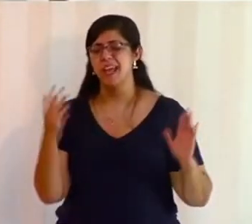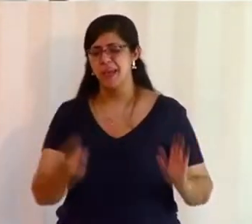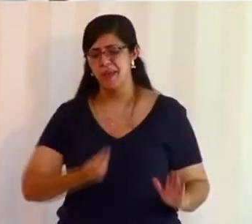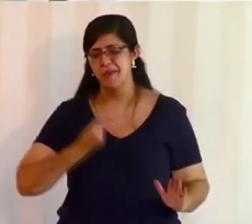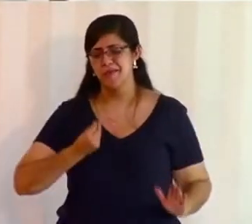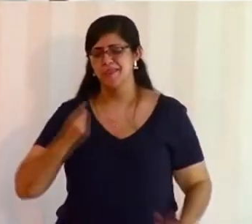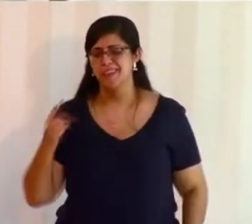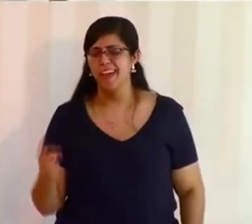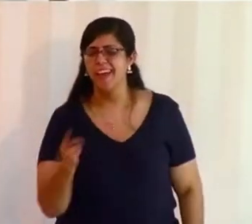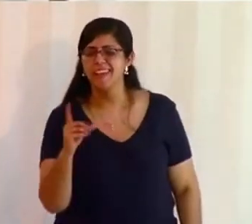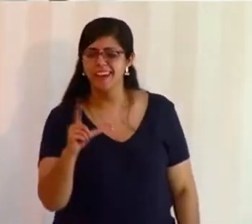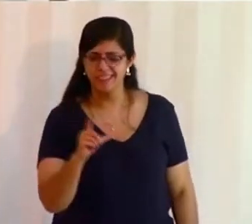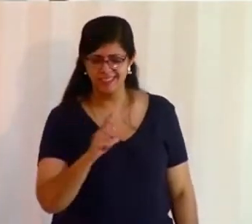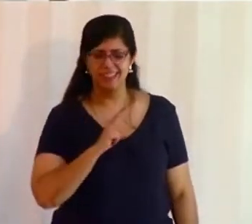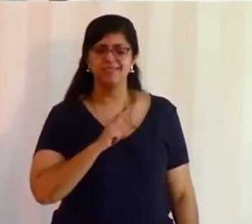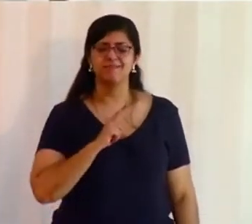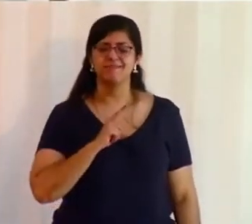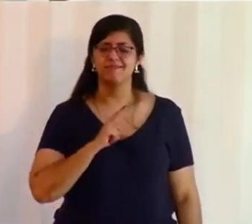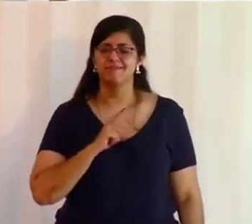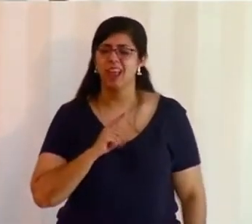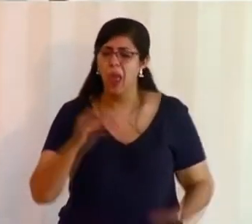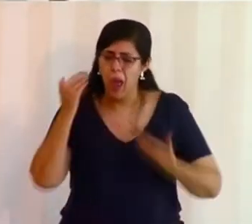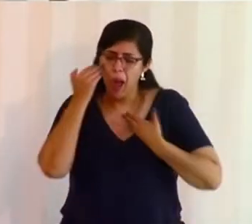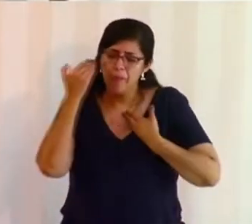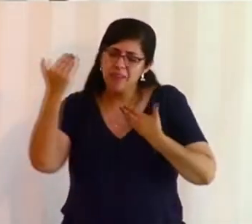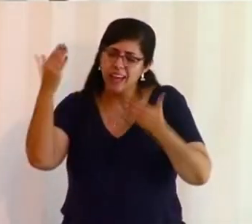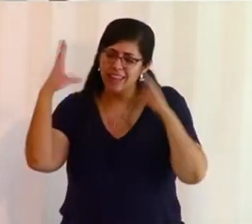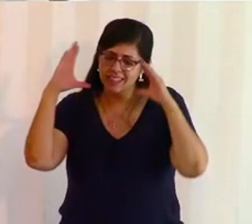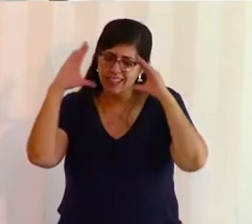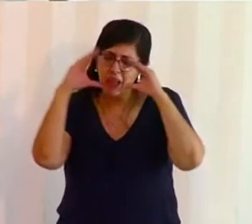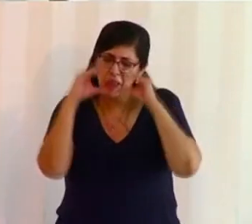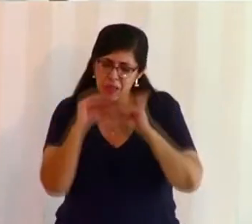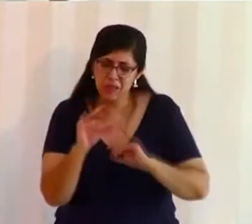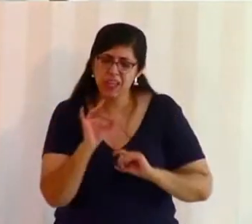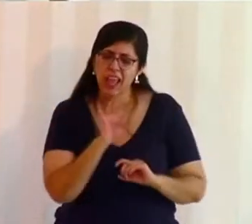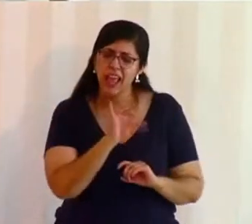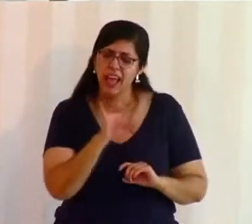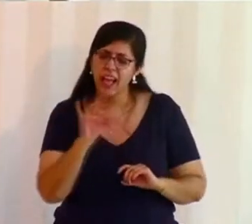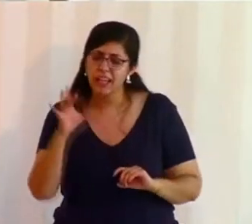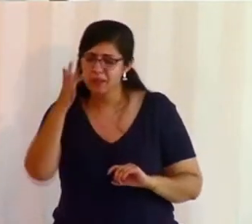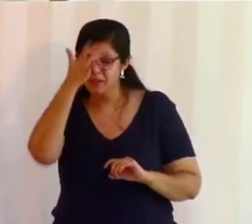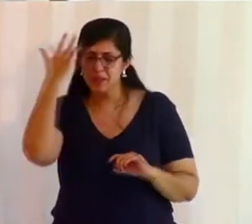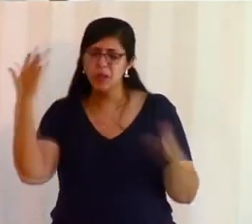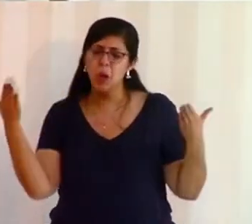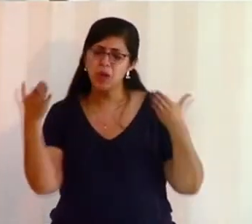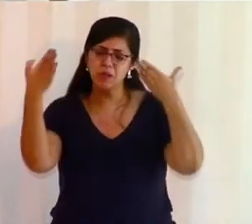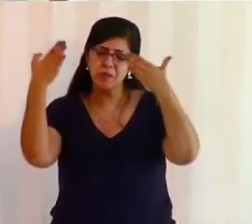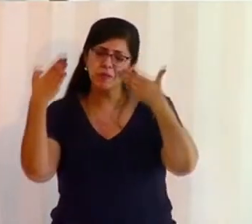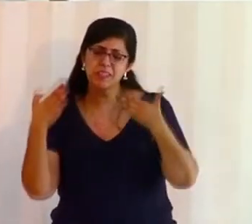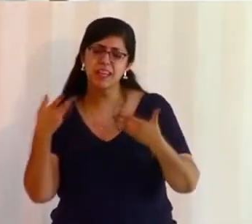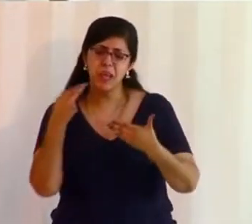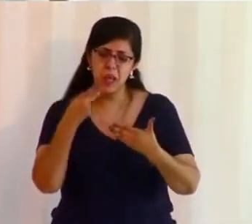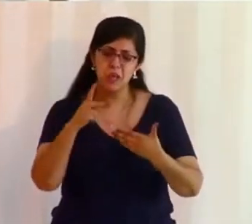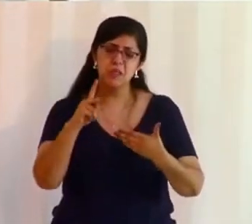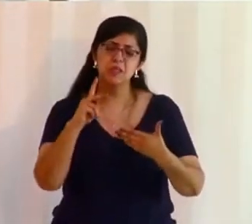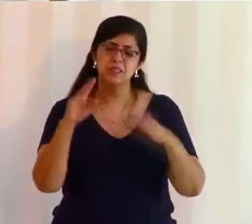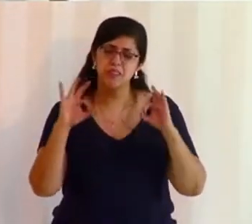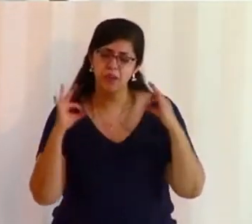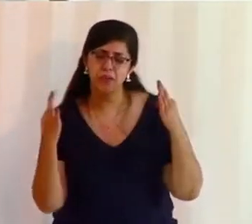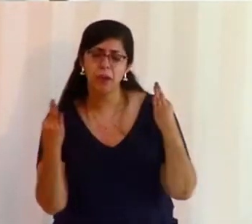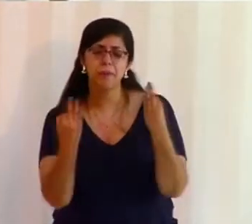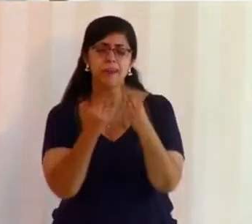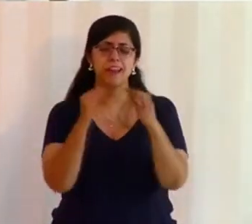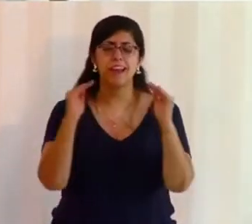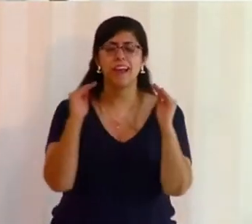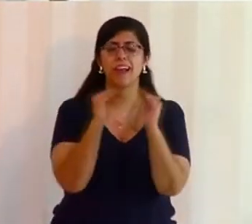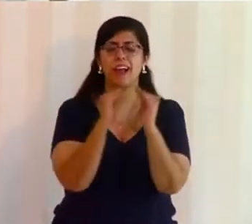eterna. Obrigado por essa noite, a começar em mim e em cada um dos meus irmãos presentes aqui na igreja e em seus lares.